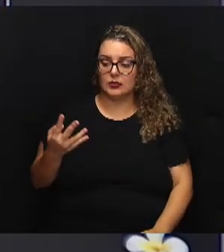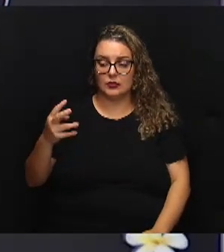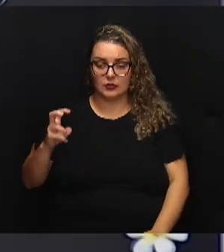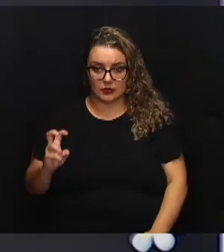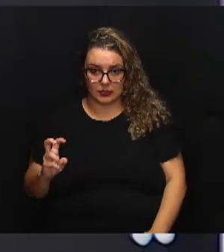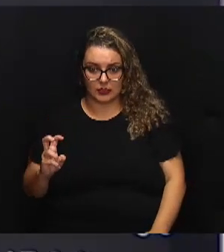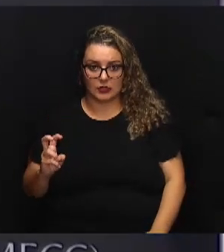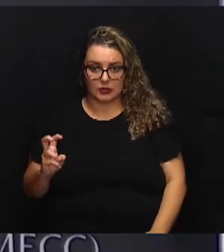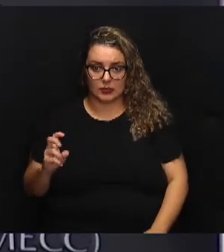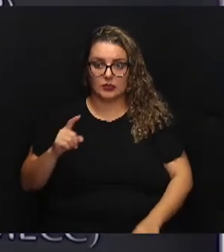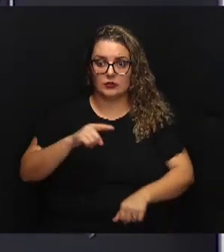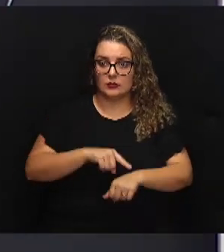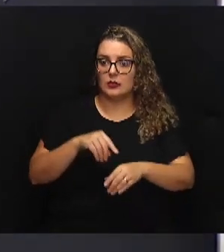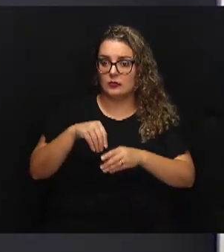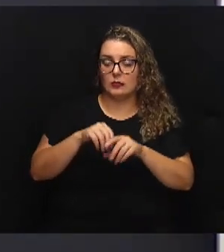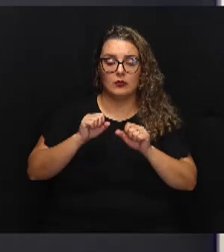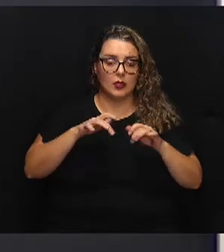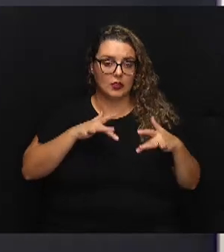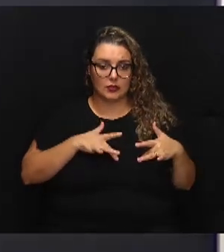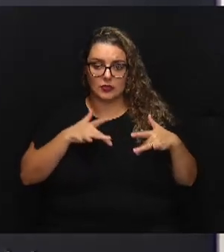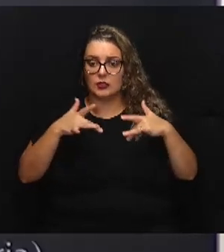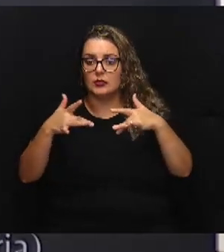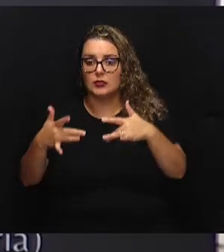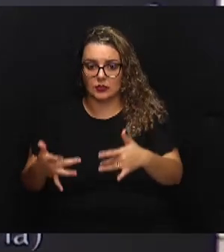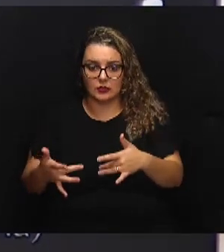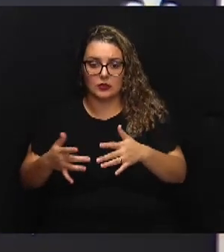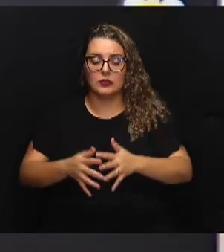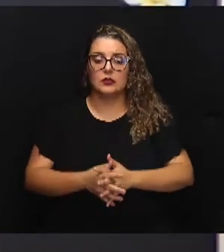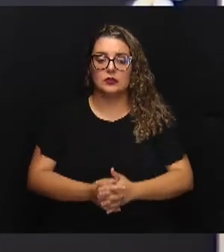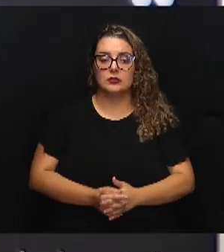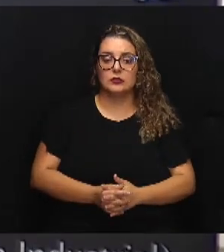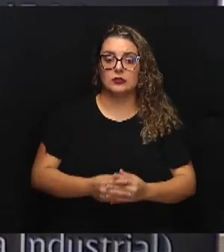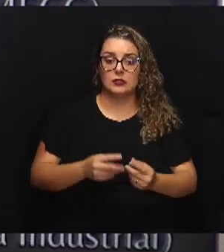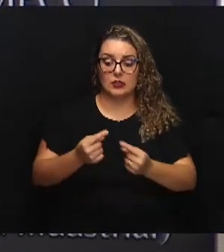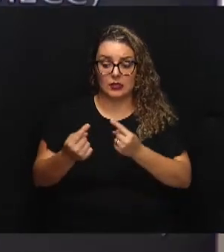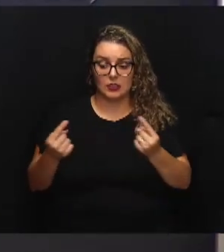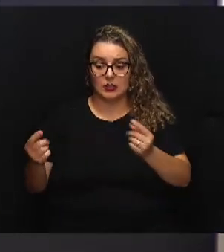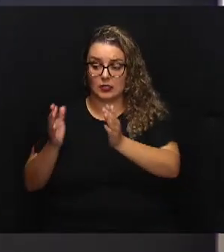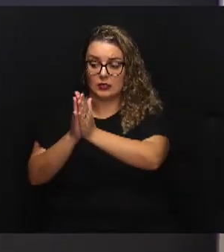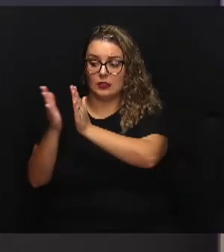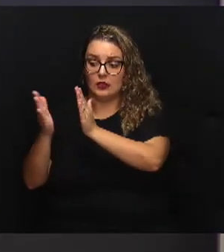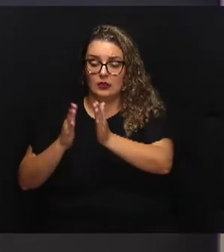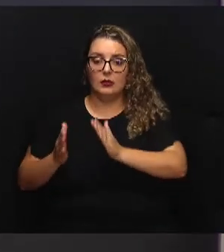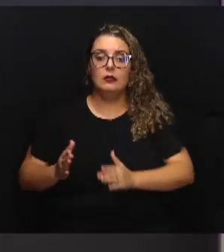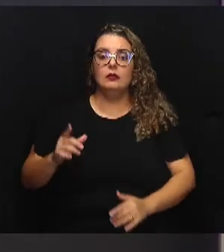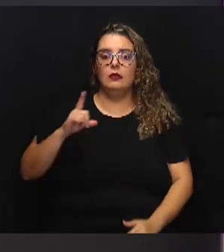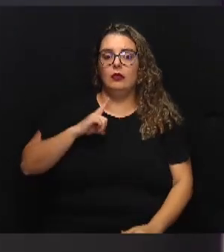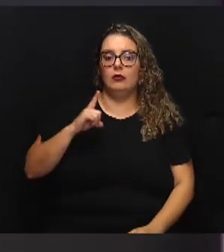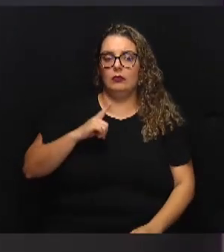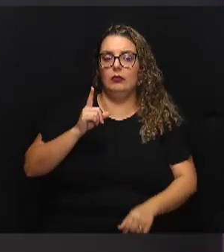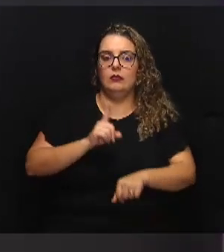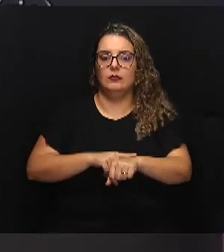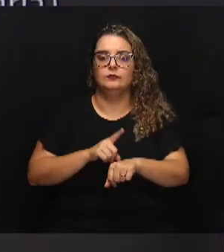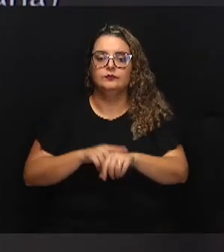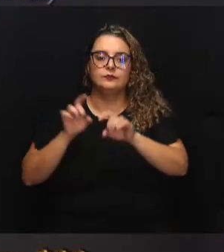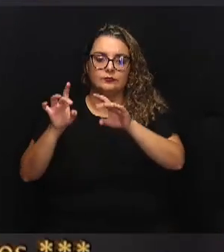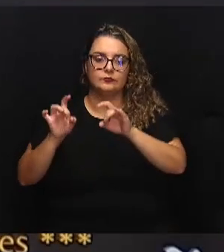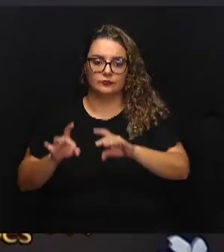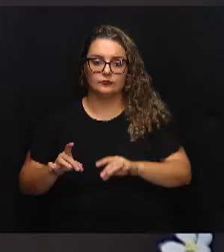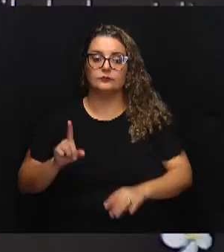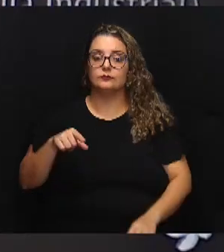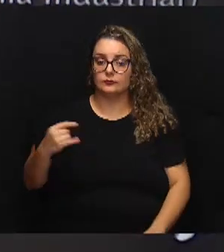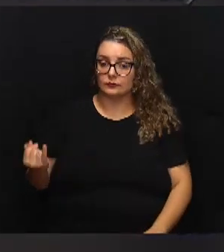então dentro deste horário pode ser feita a doação, e cada uma das bibliotecas que consta lá tem o seu horário específico, então é